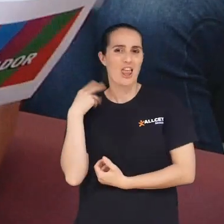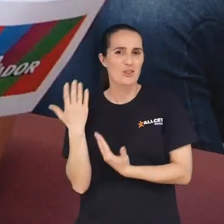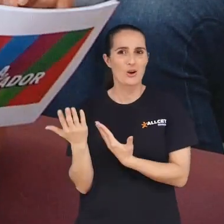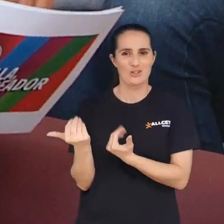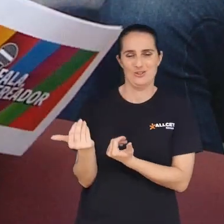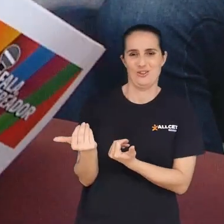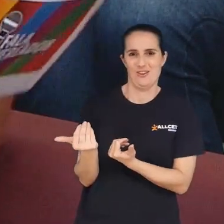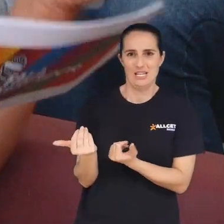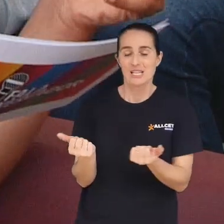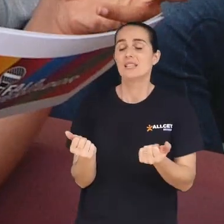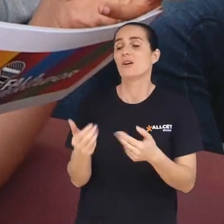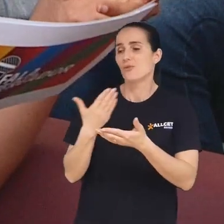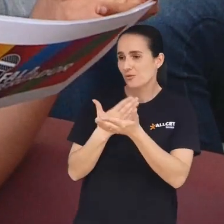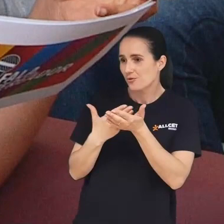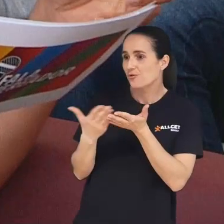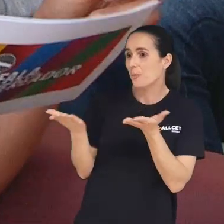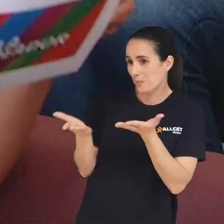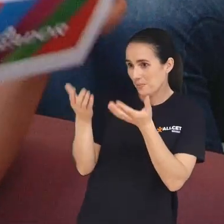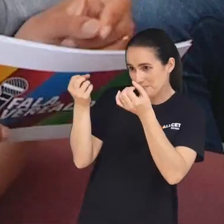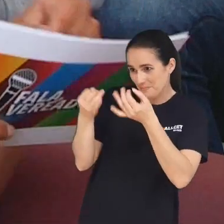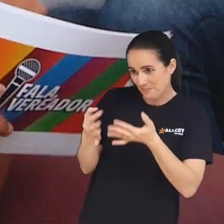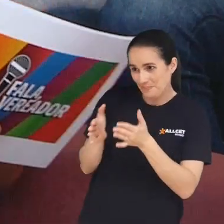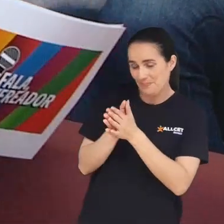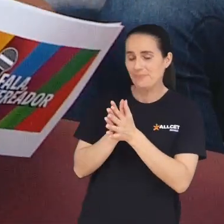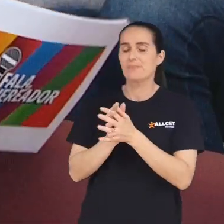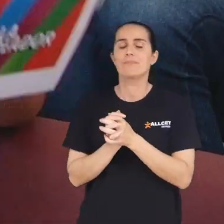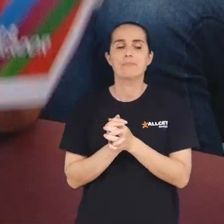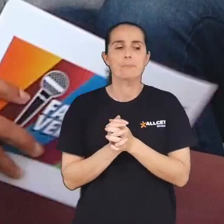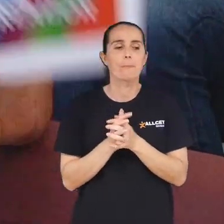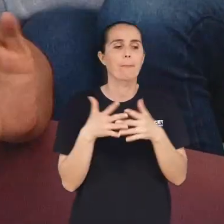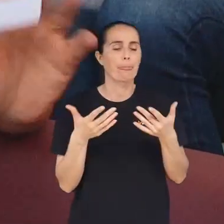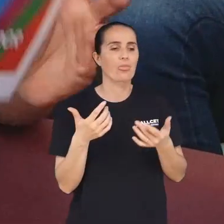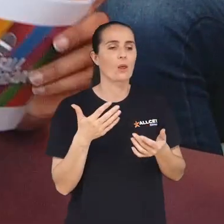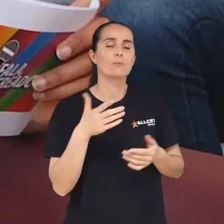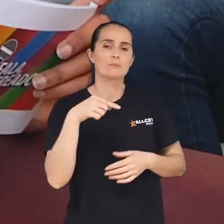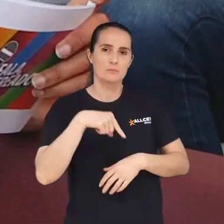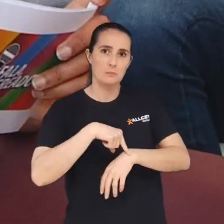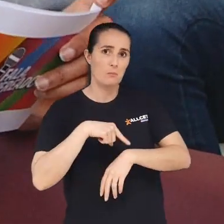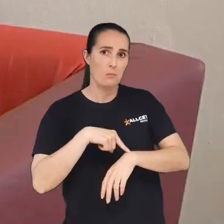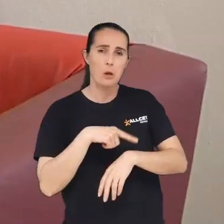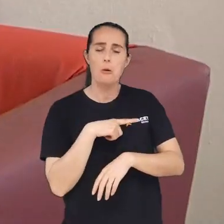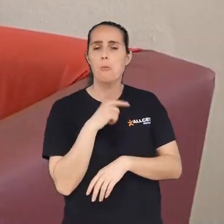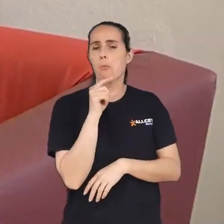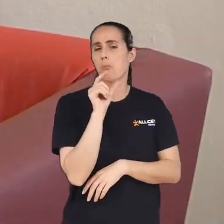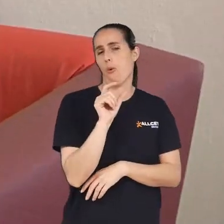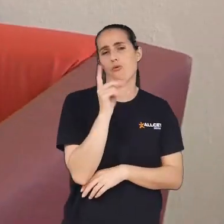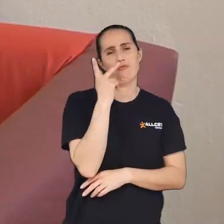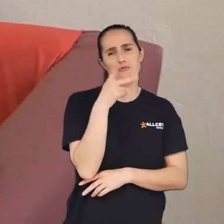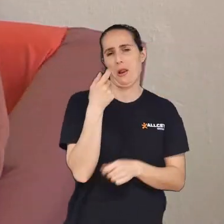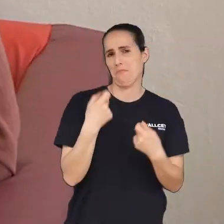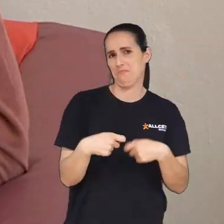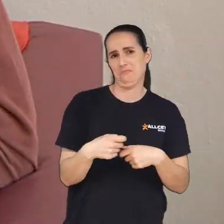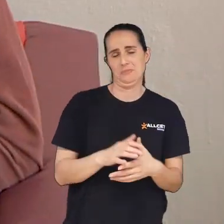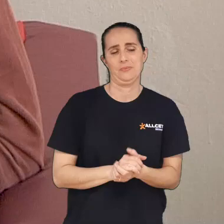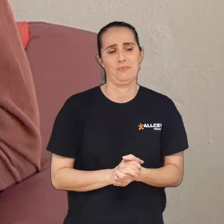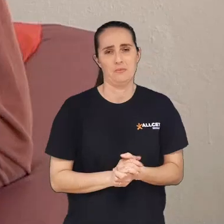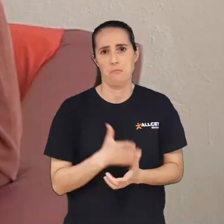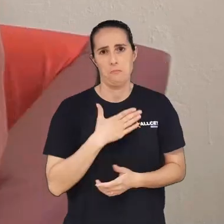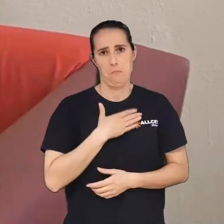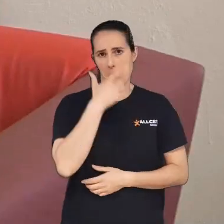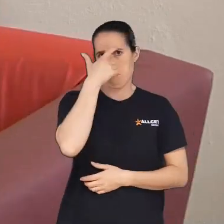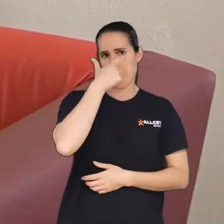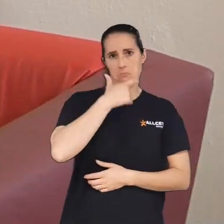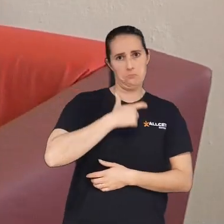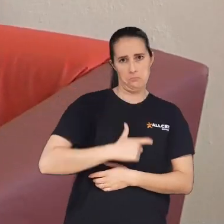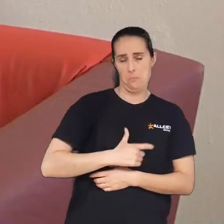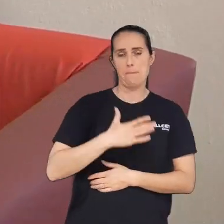como futuro os nossos mirins, né? Então vamos começar já por esse gancho. Eu acho que nesse momento não tem